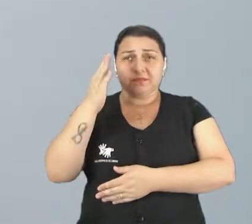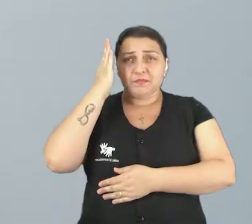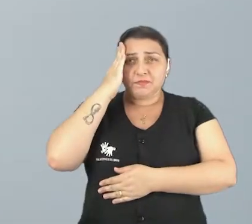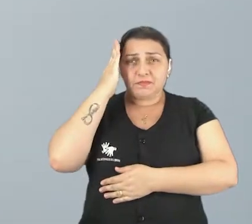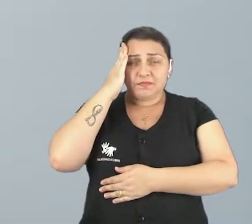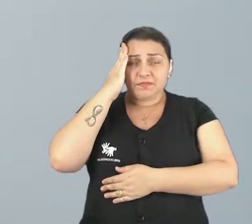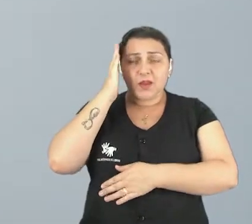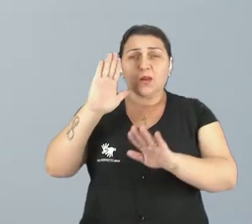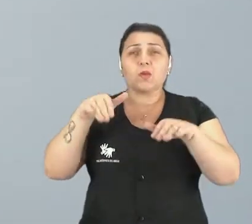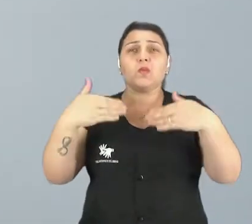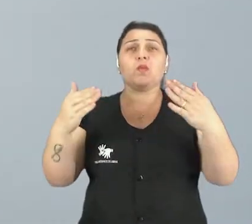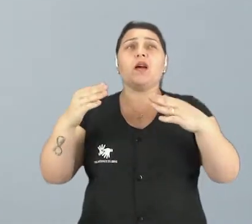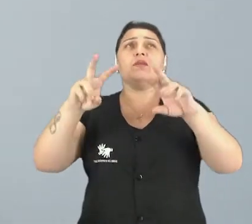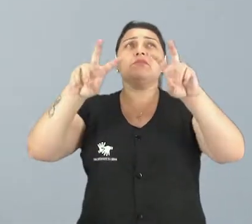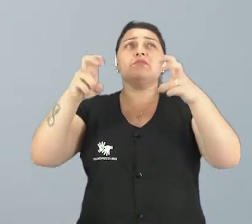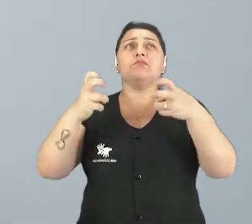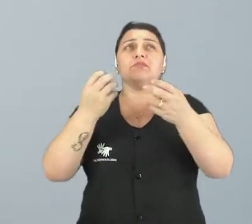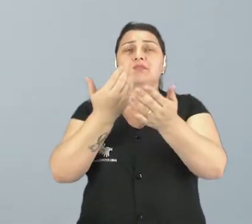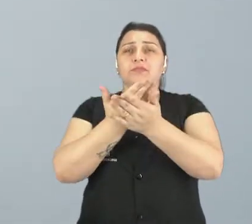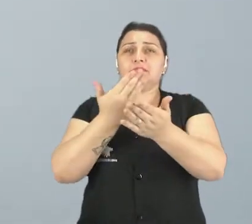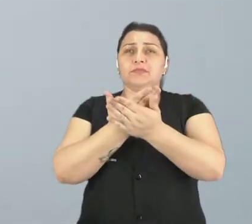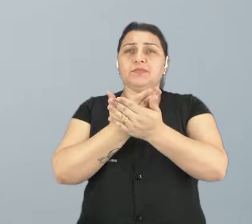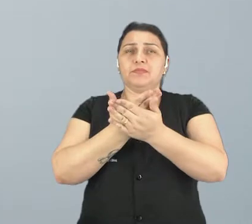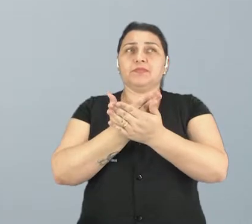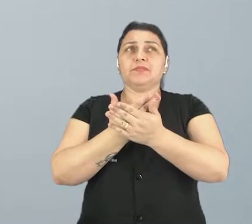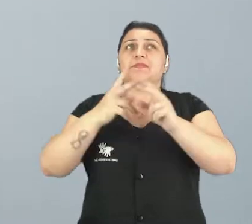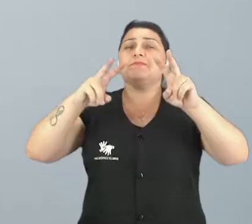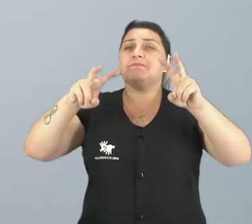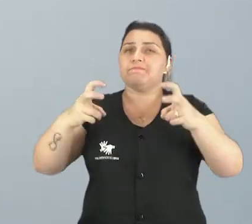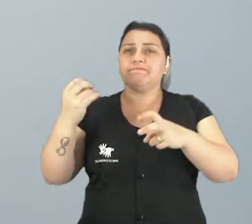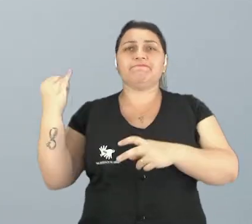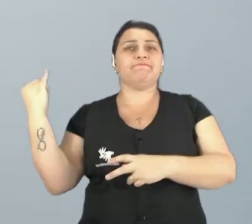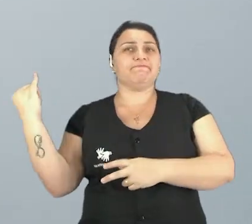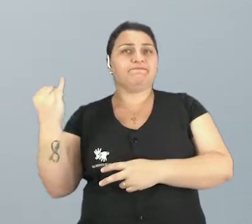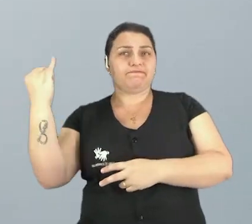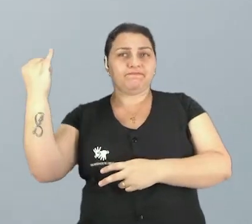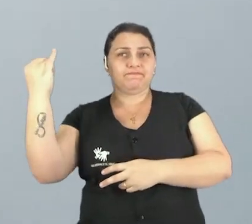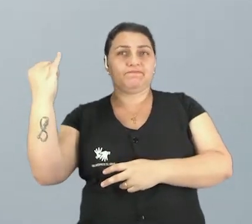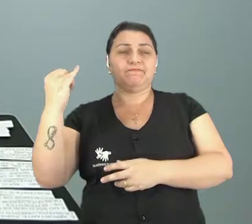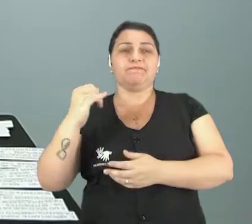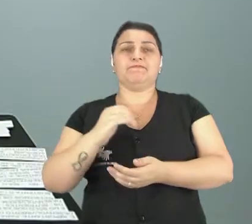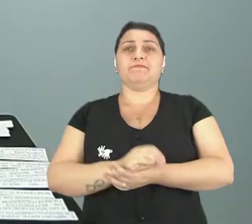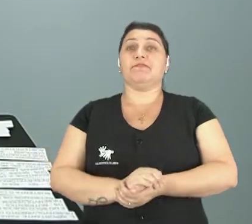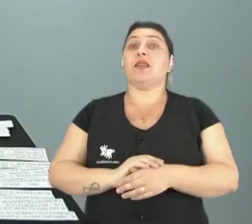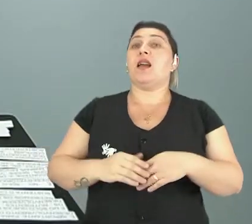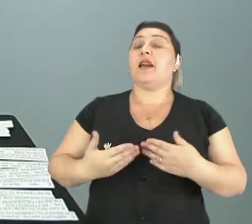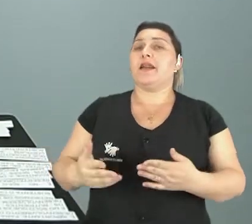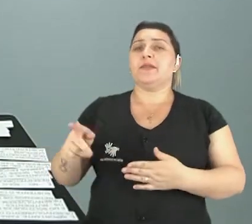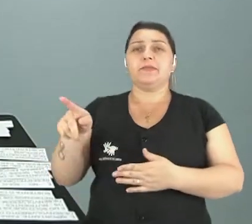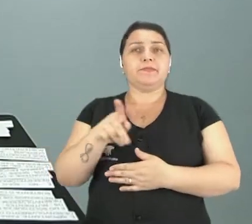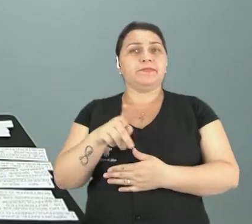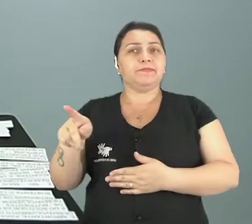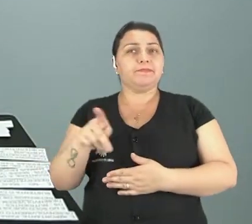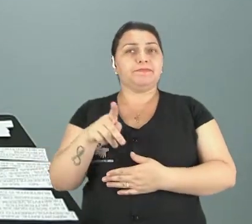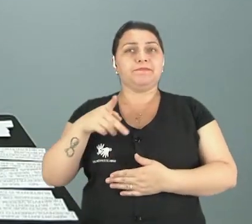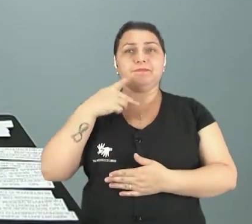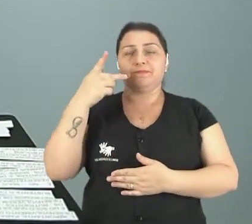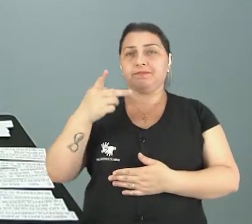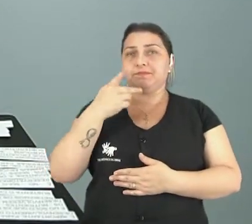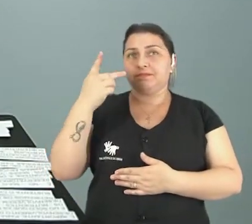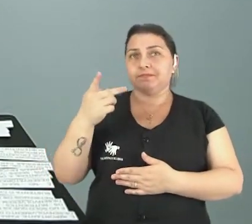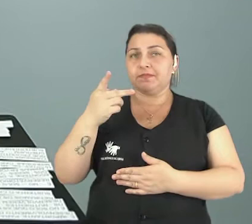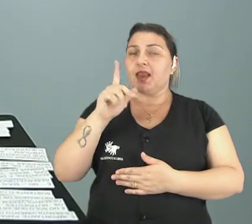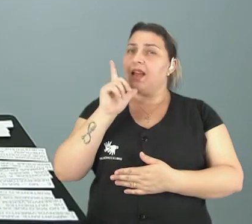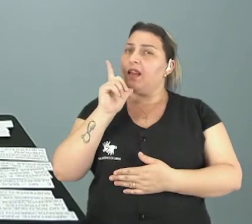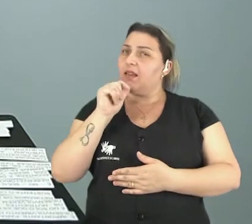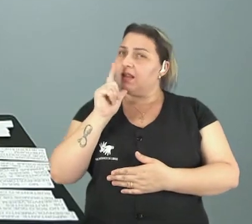descobrir qual será o tema desta aula? É um tema muito importante. Acho que a professora vai falar sobre